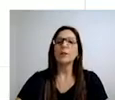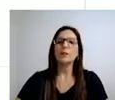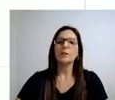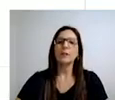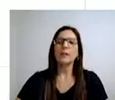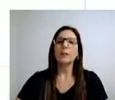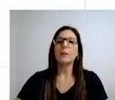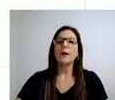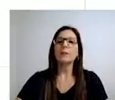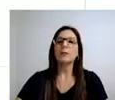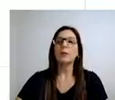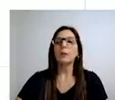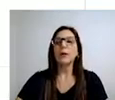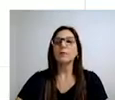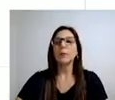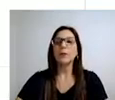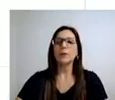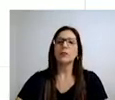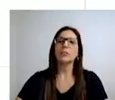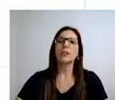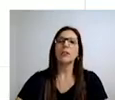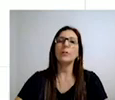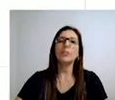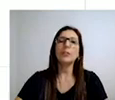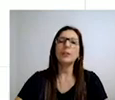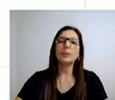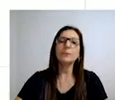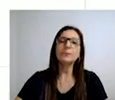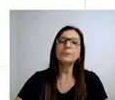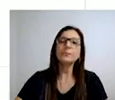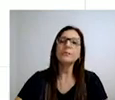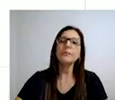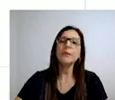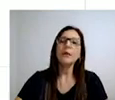observando aqui na imagem, então, a parte feminina, a gente tem o estigma,